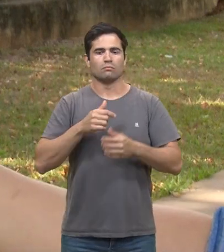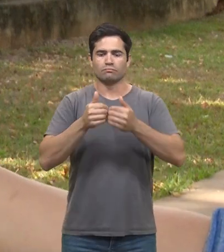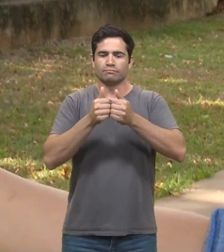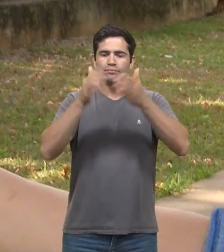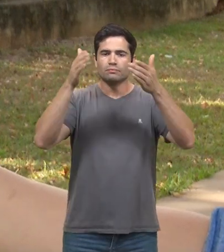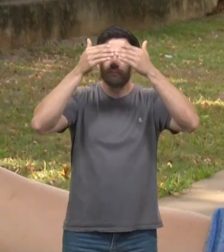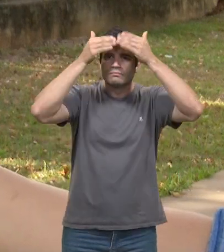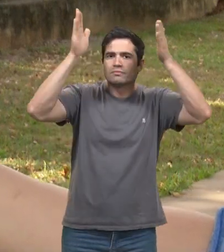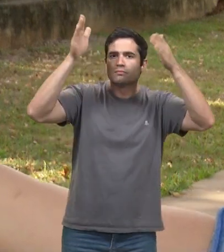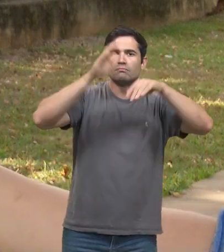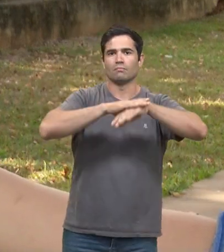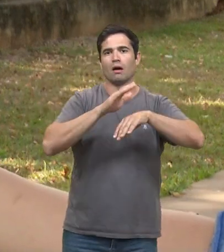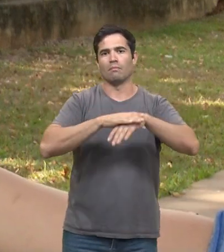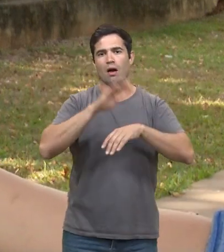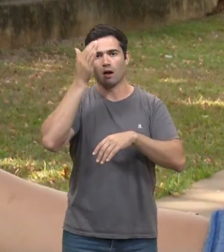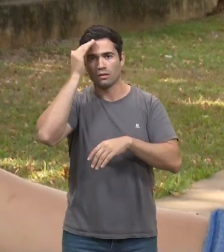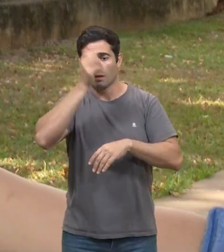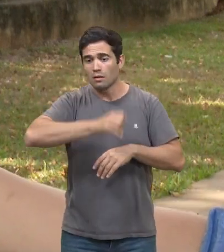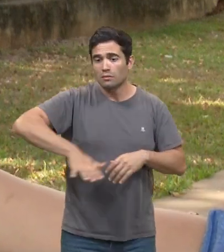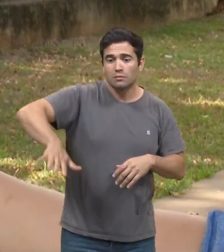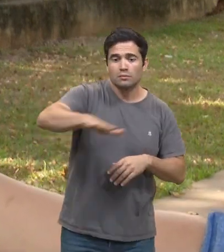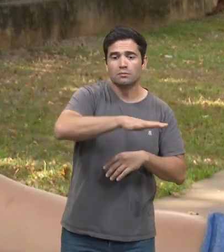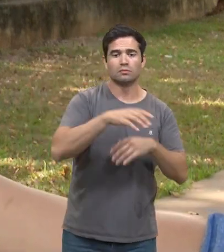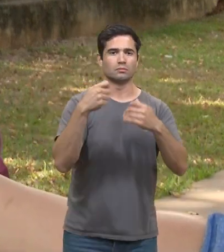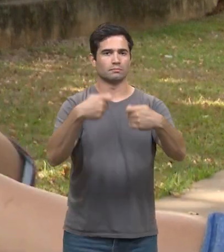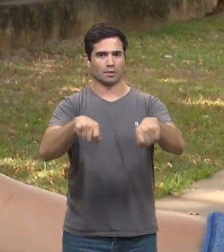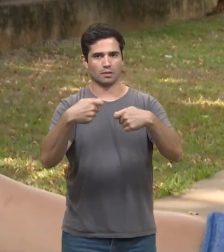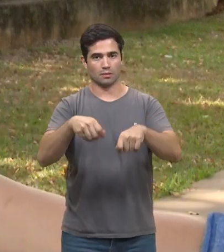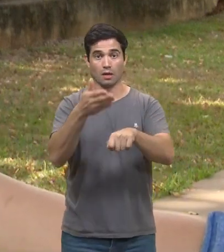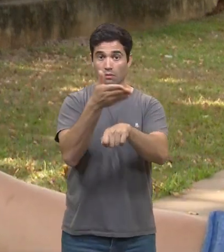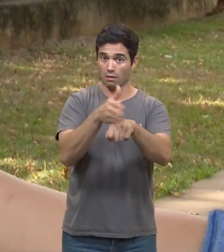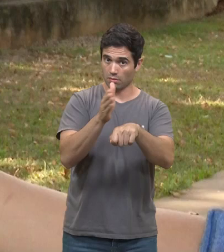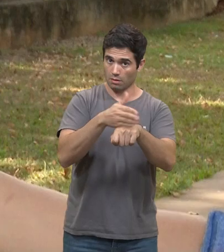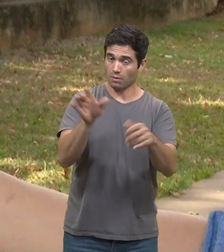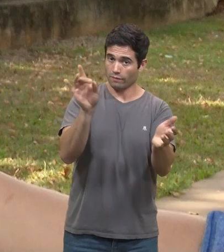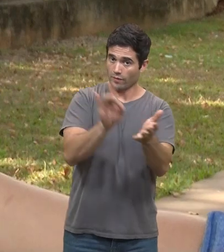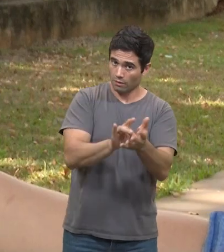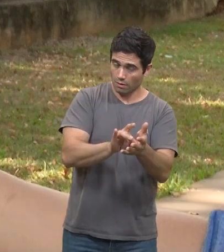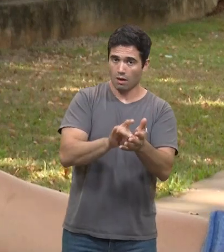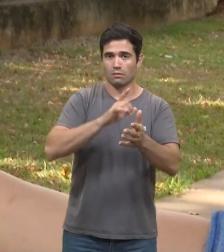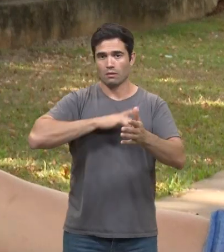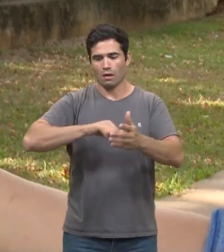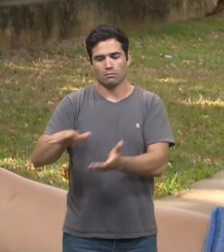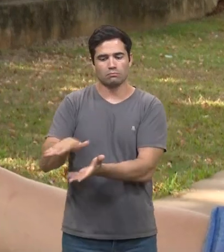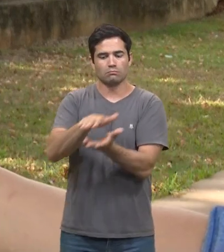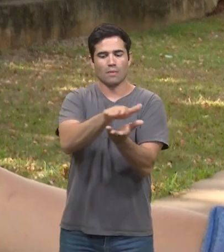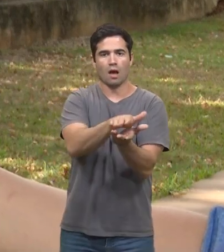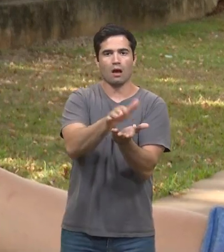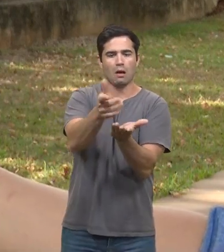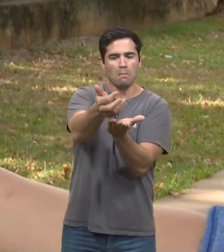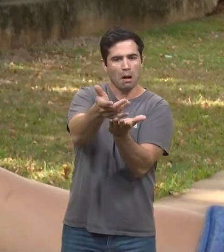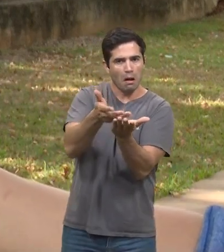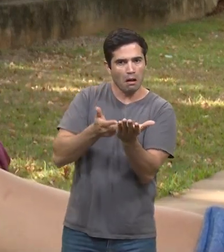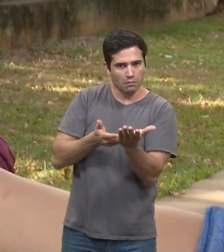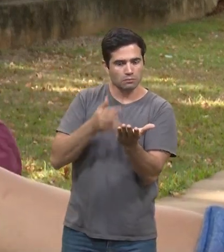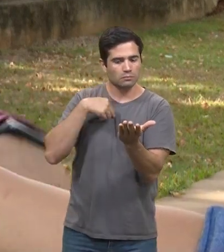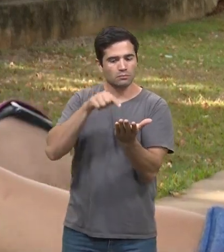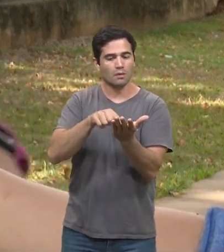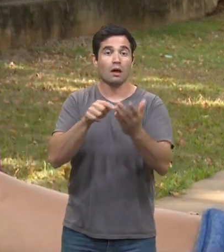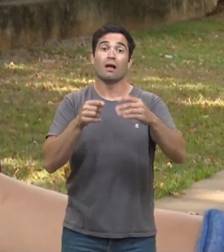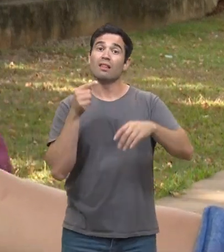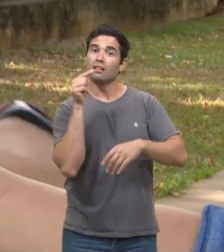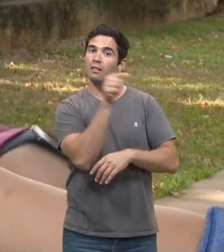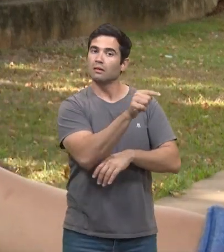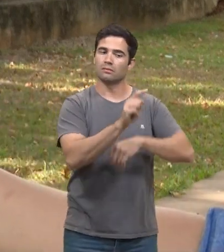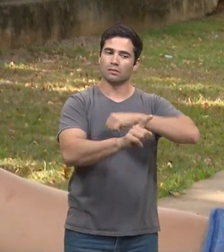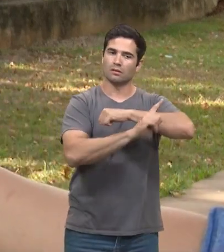daquela bolha, vai entender qual que é a realidade da nossa população mais vulnerável, vai fazer o treinamento na parte de peças e tudo mais, isso lá no